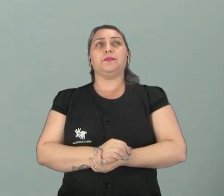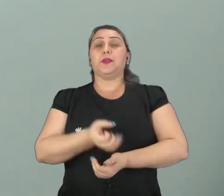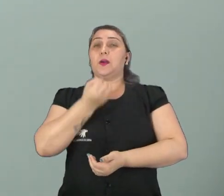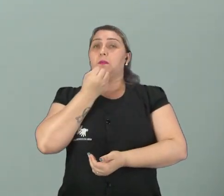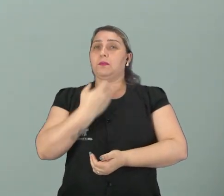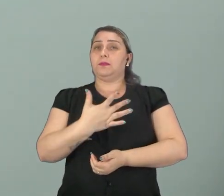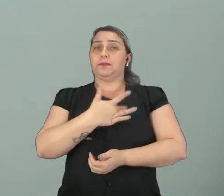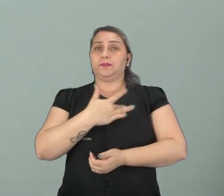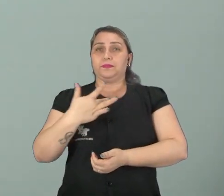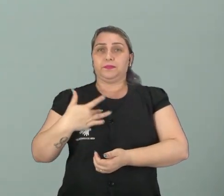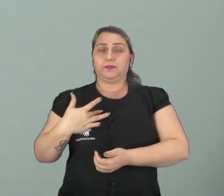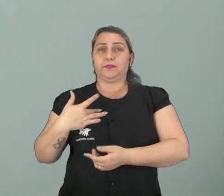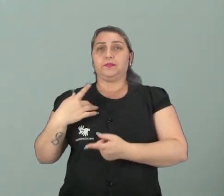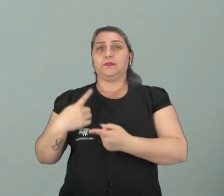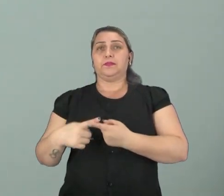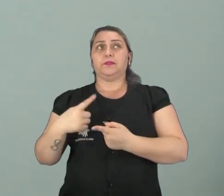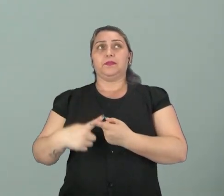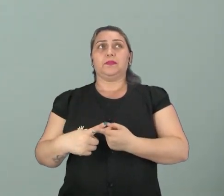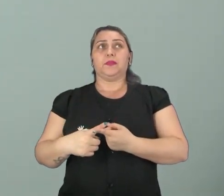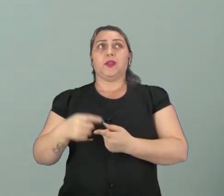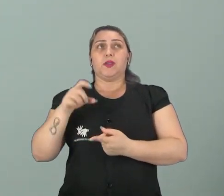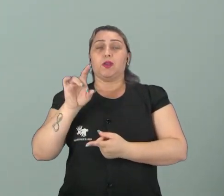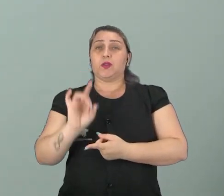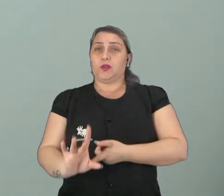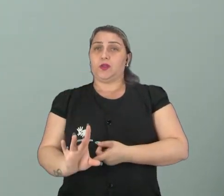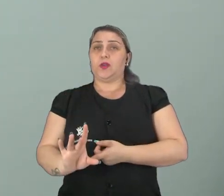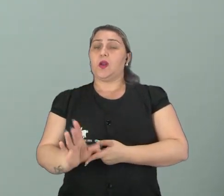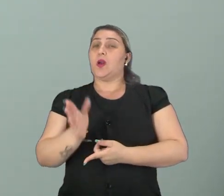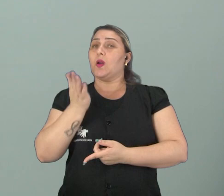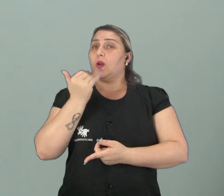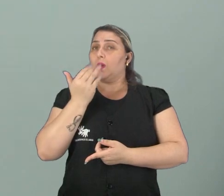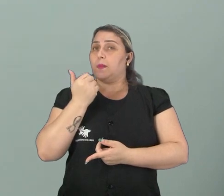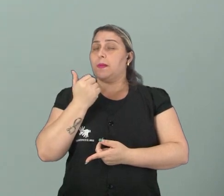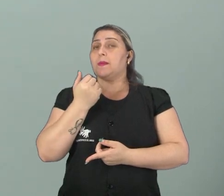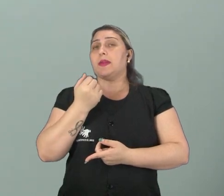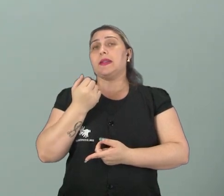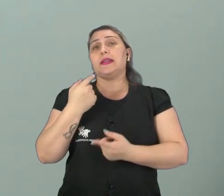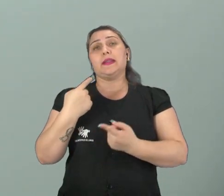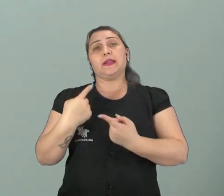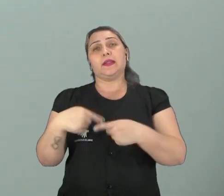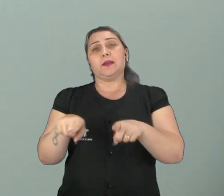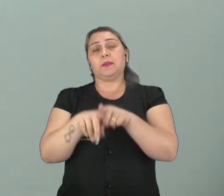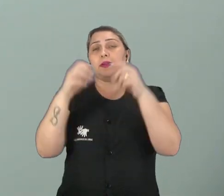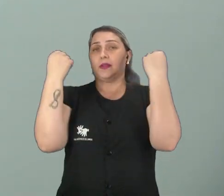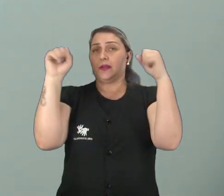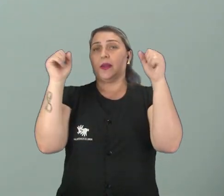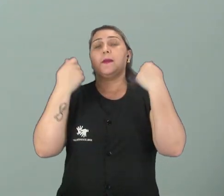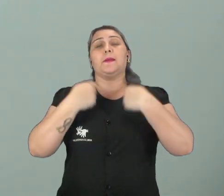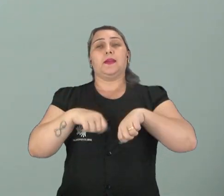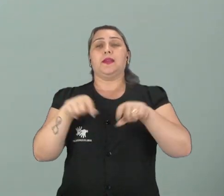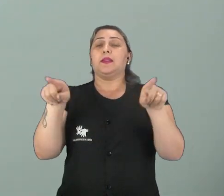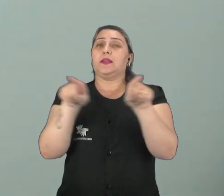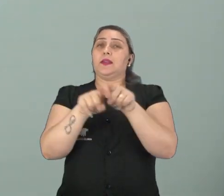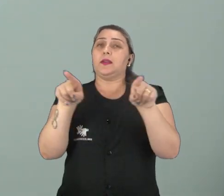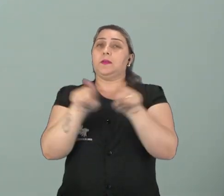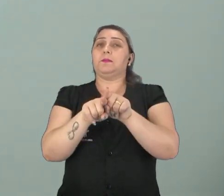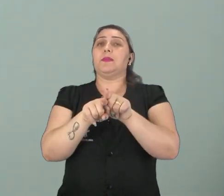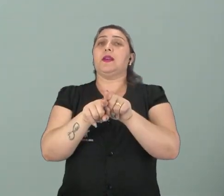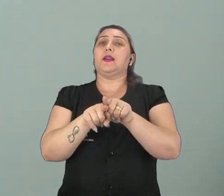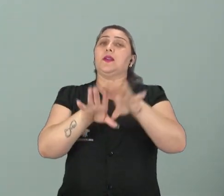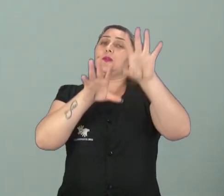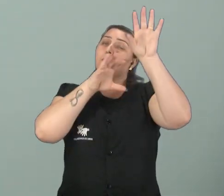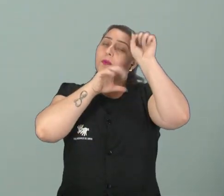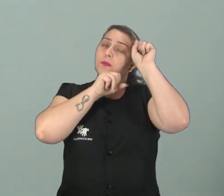uma boa saúde, porque não adianta só você alimentar bem e, às vezes, praticar exercícios físicos. Você também precisa aliar tudo